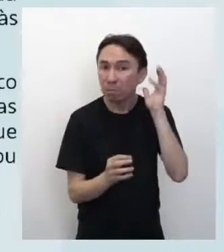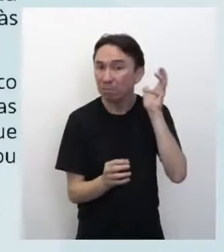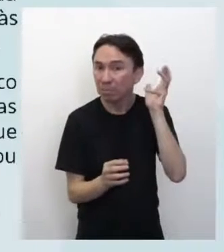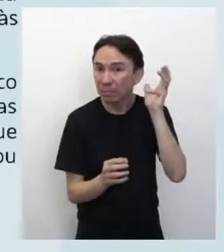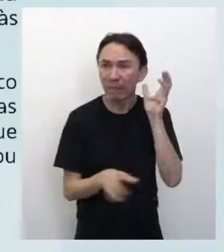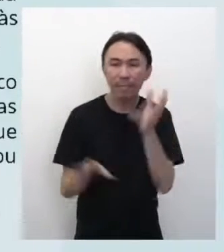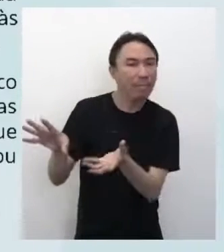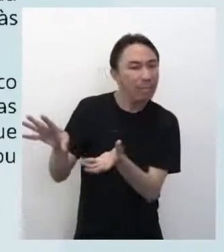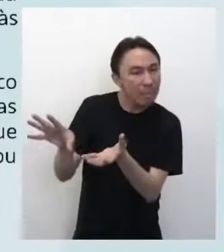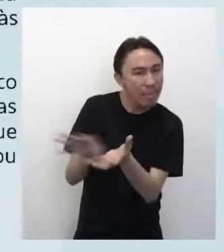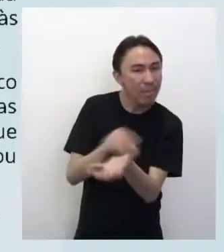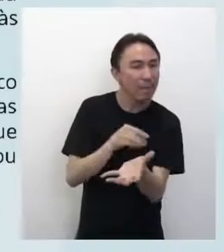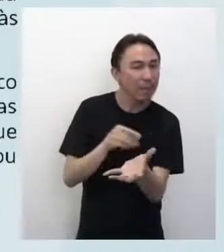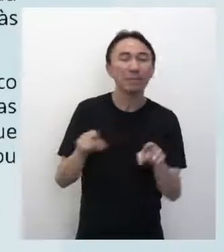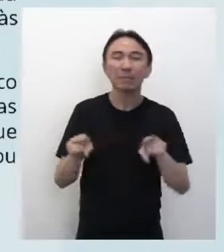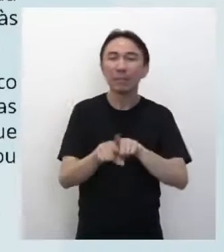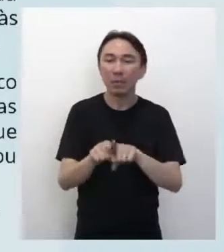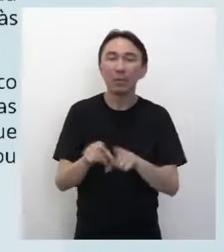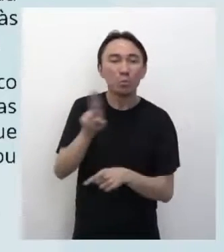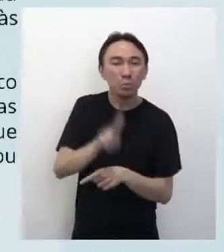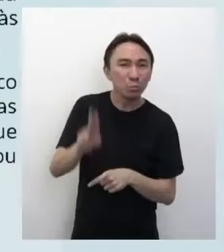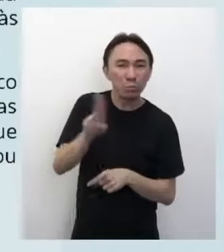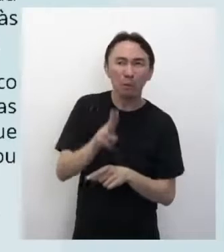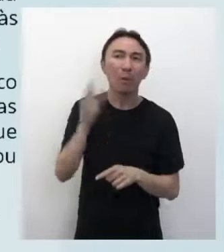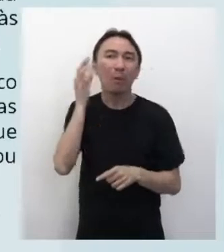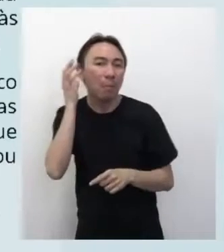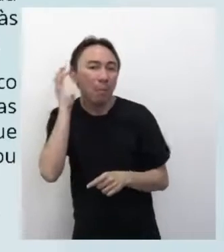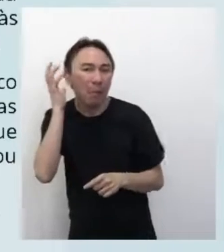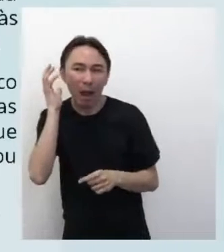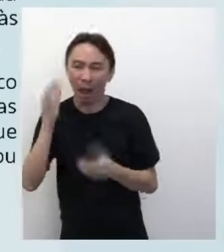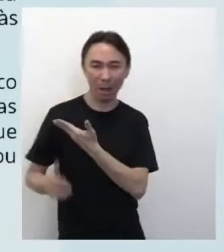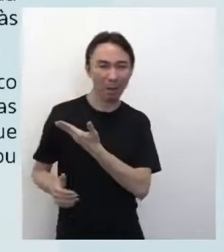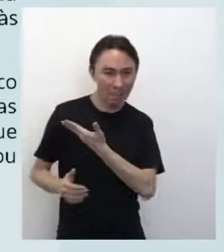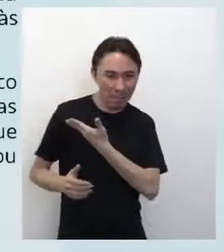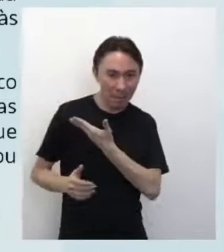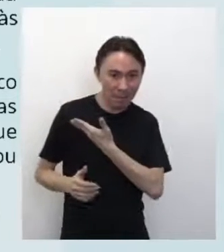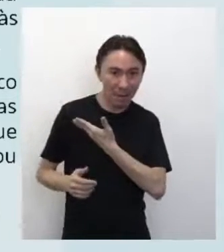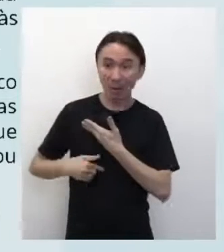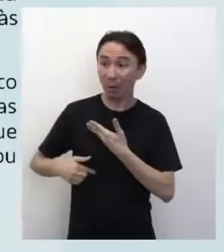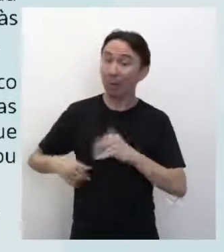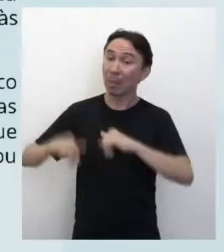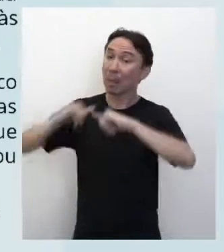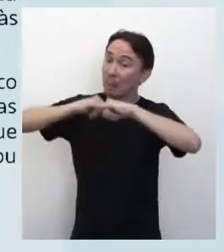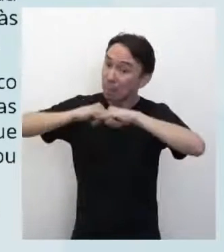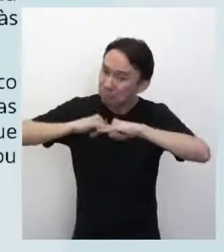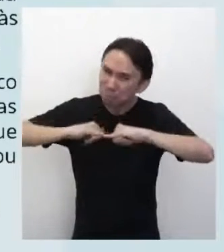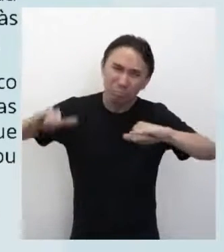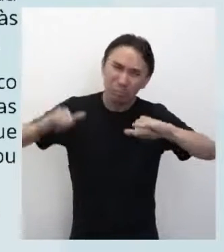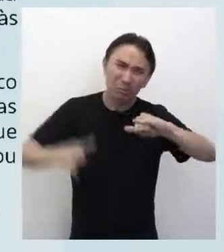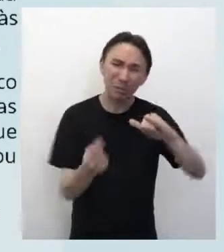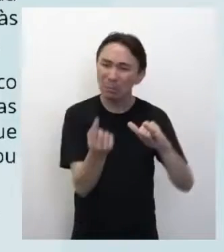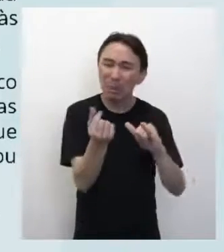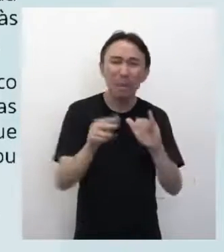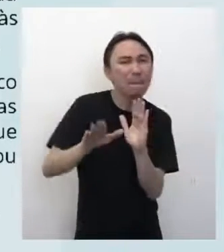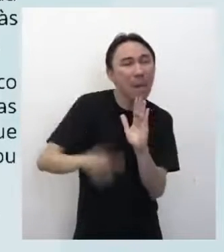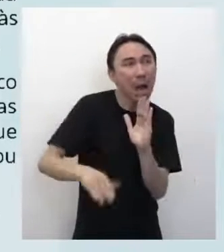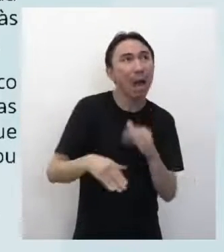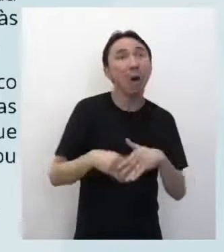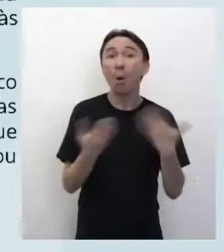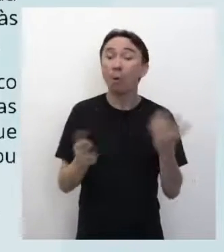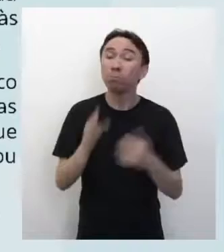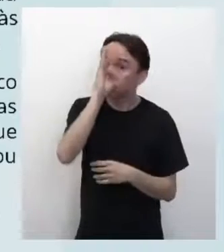além de utilizar-se de radialistas amigos que anunciavam seus programas a preços módicos ou gratuitamente o